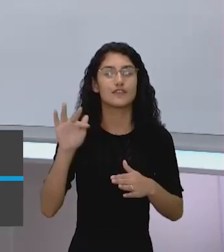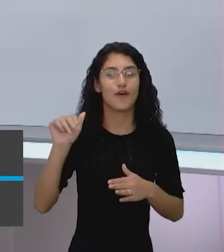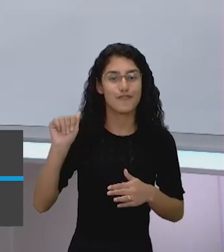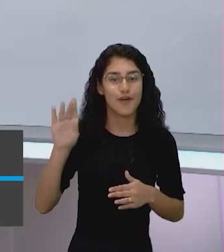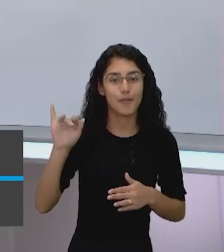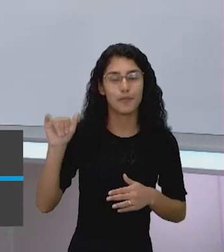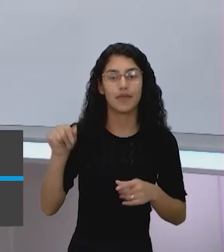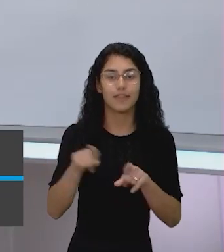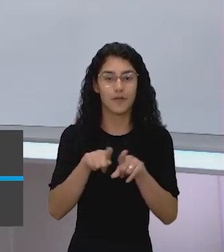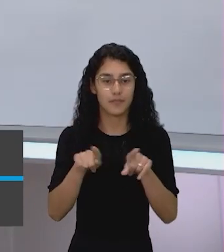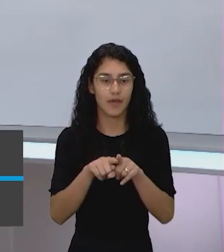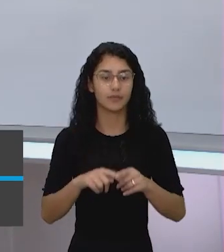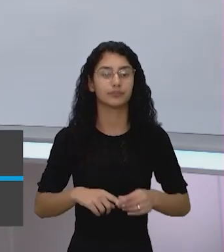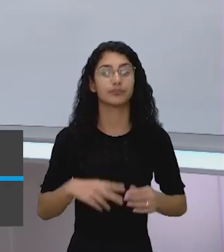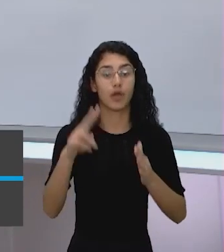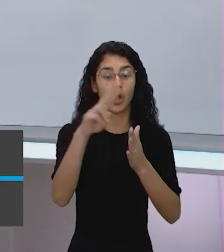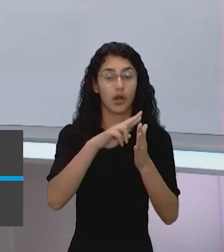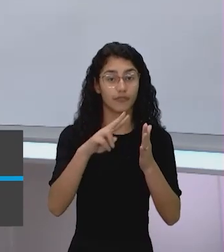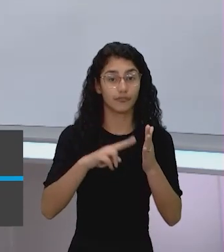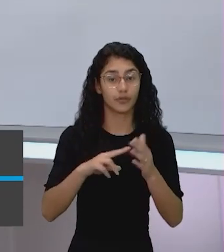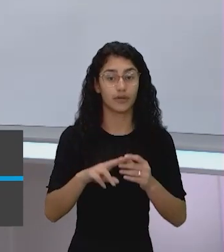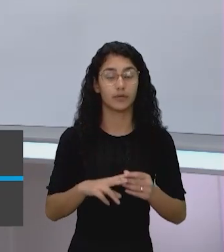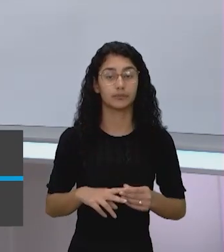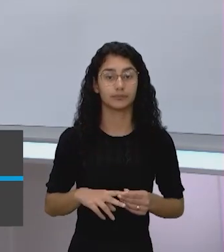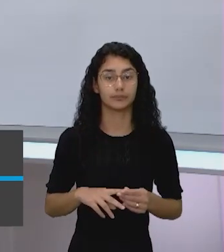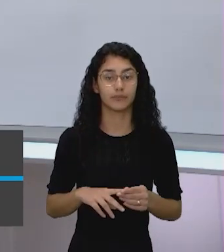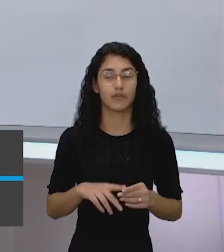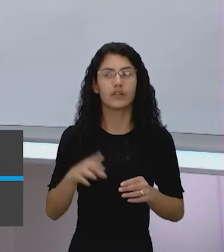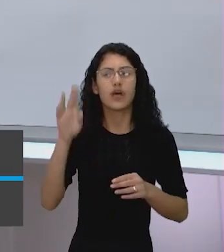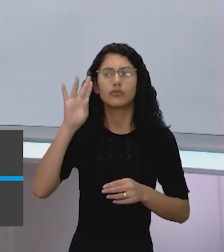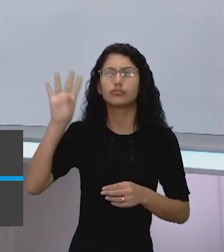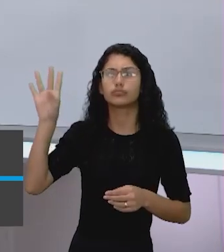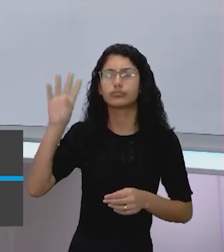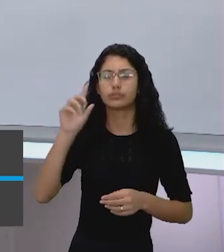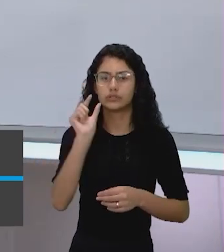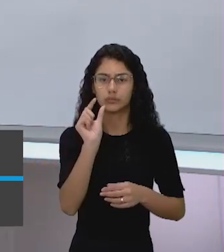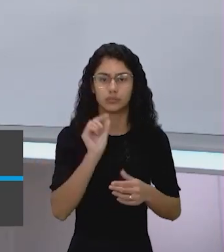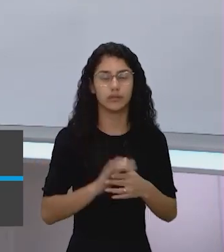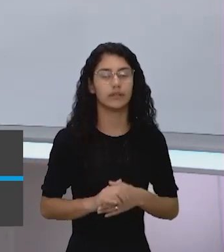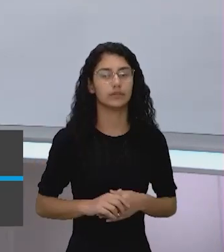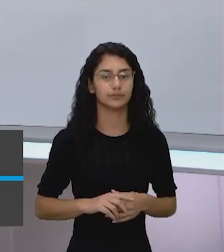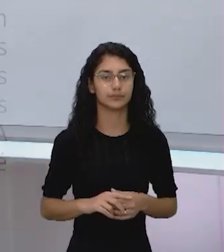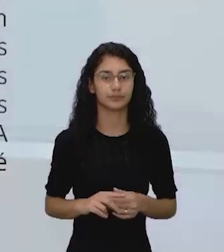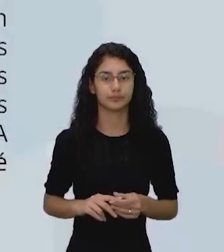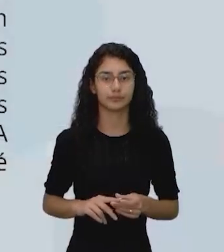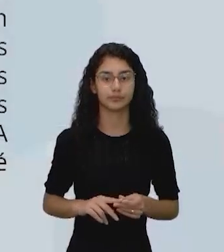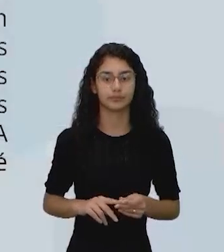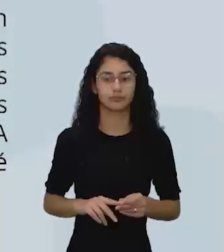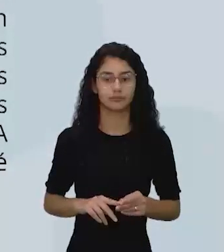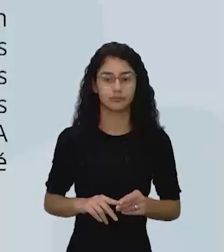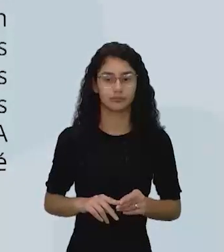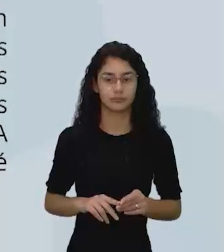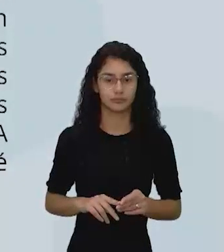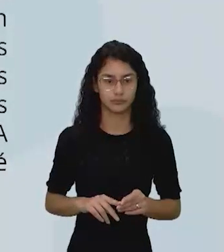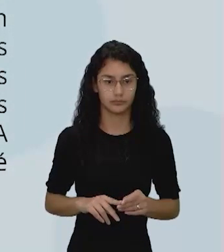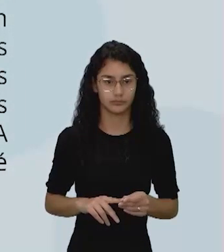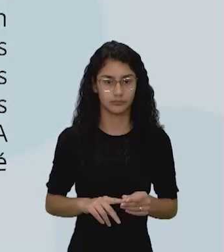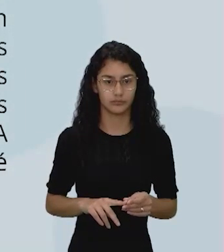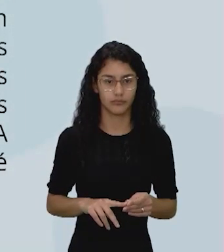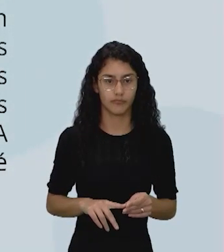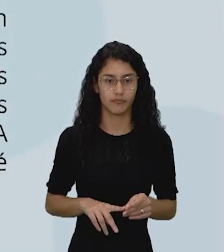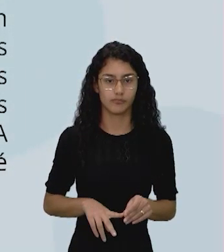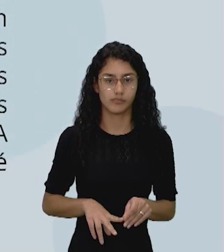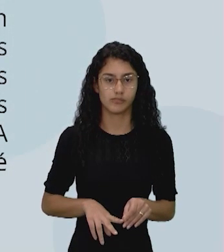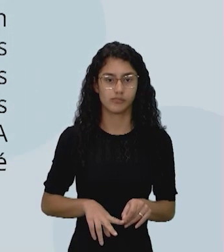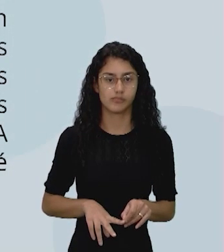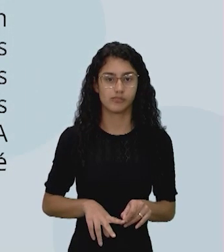Então vamos lá, agora eu vou ler e vou deixar para você fazer uma reflexãozinha e eu já vou comentar, tá bom? Fechou. Então, é o seguinte,